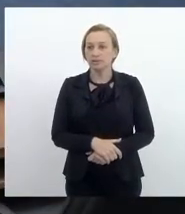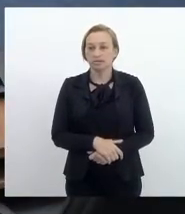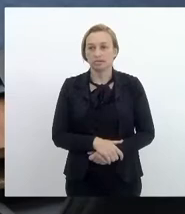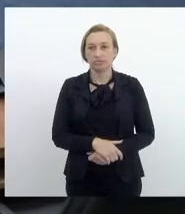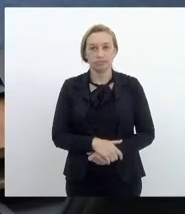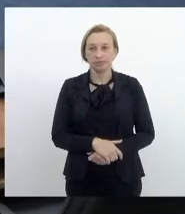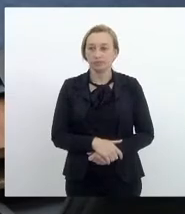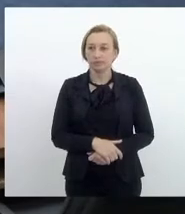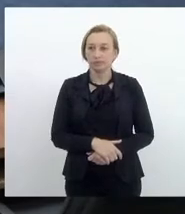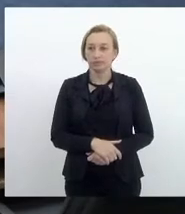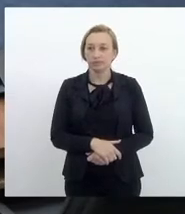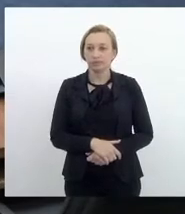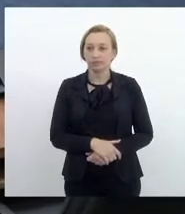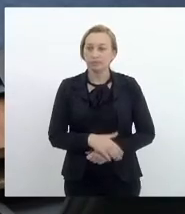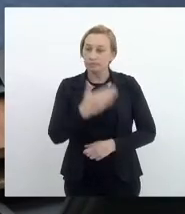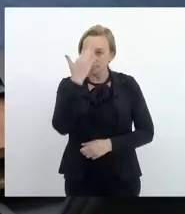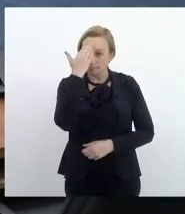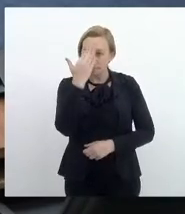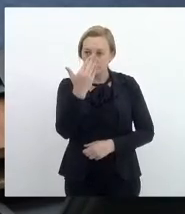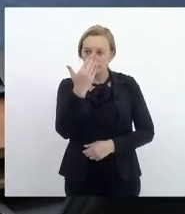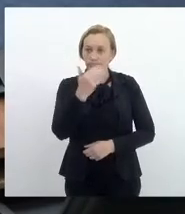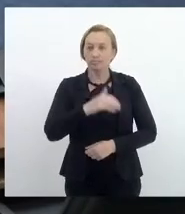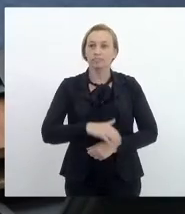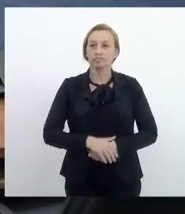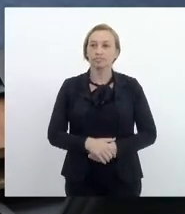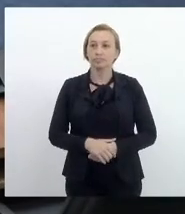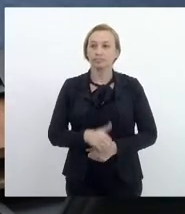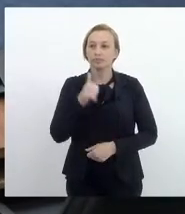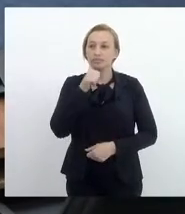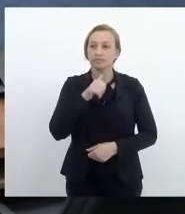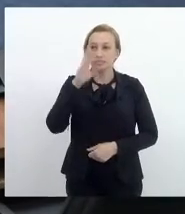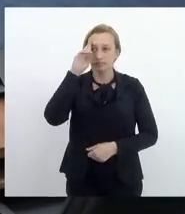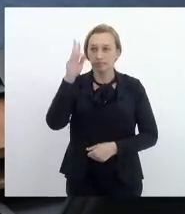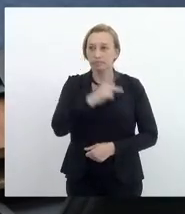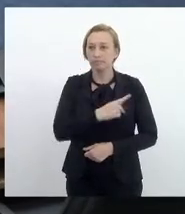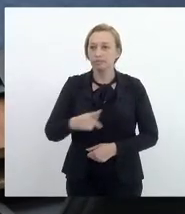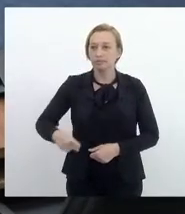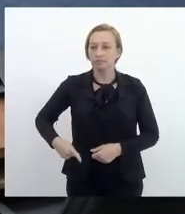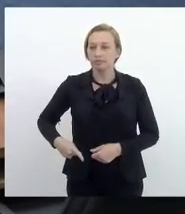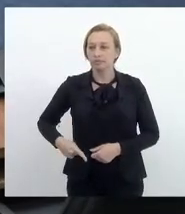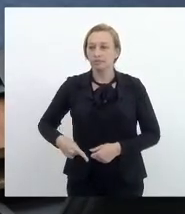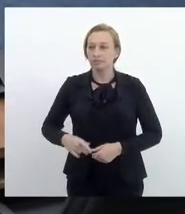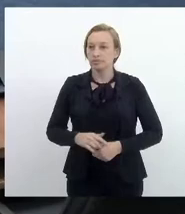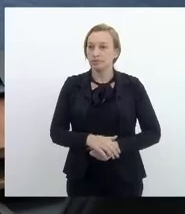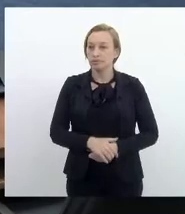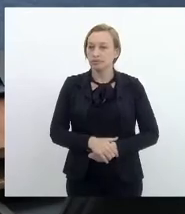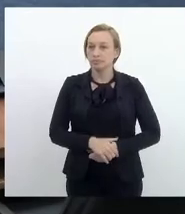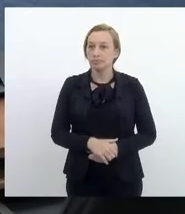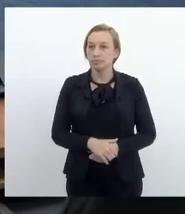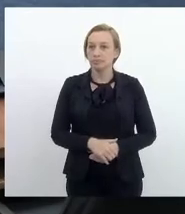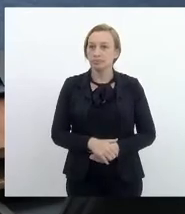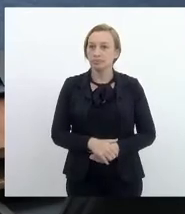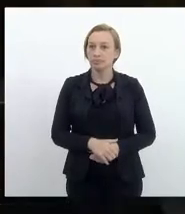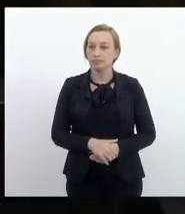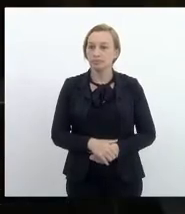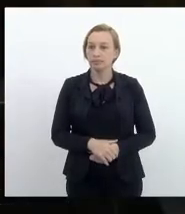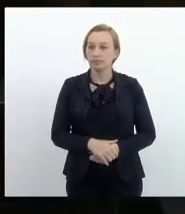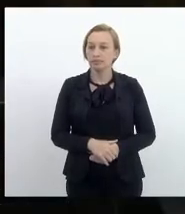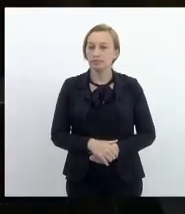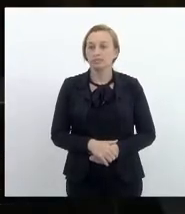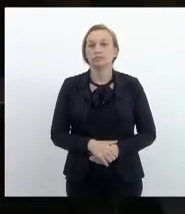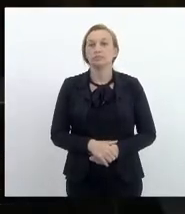é muito obrigado senhora presidente em exercício eu